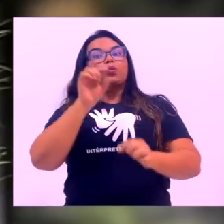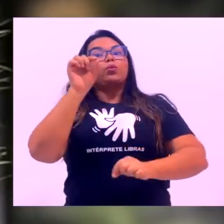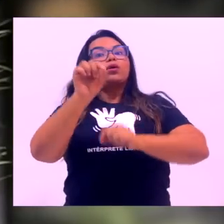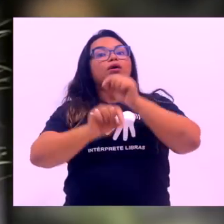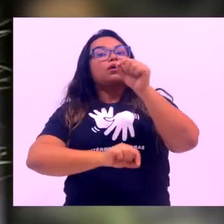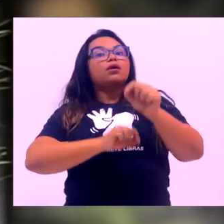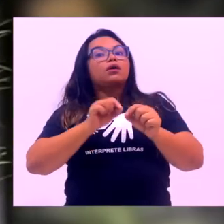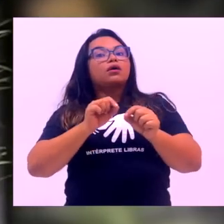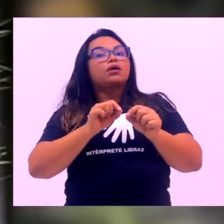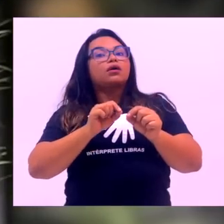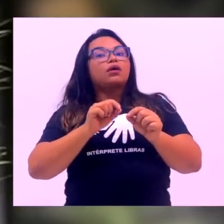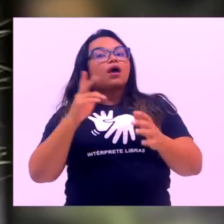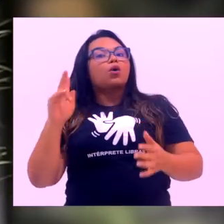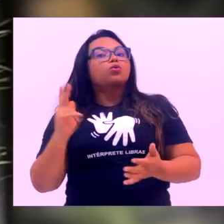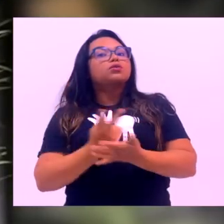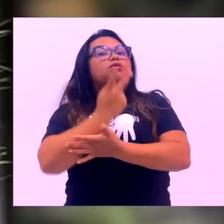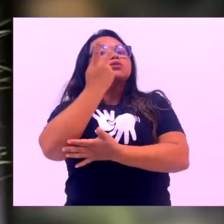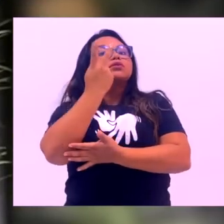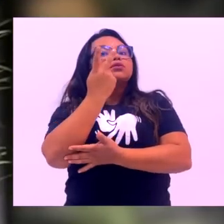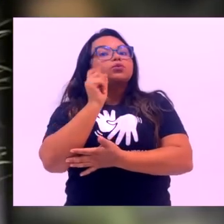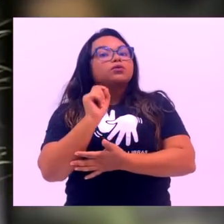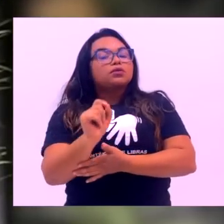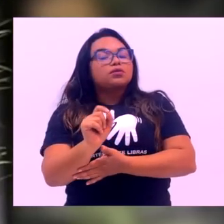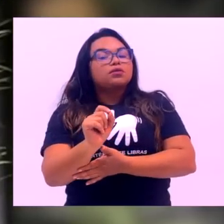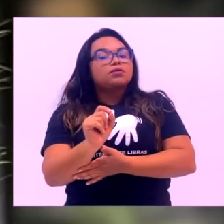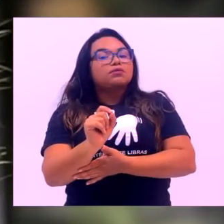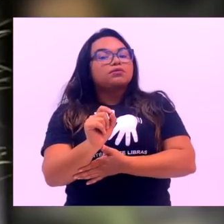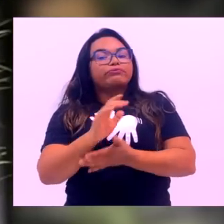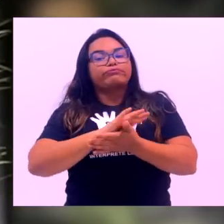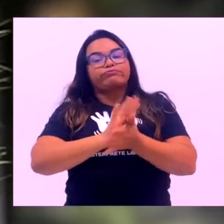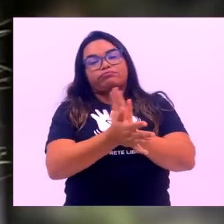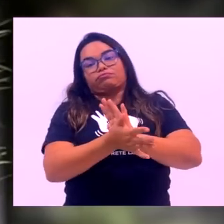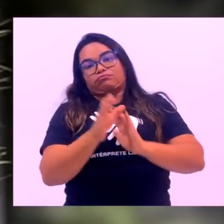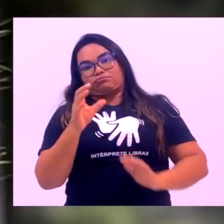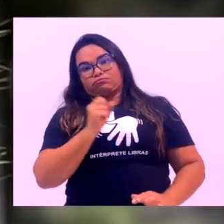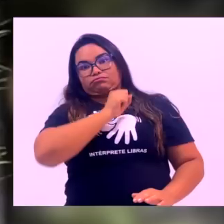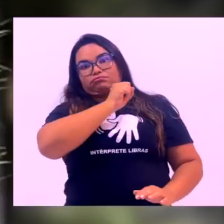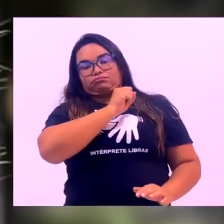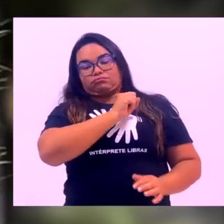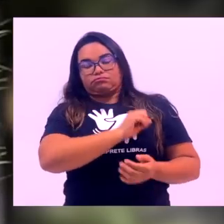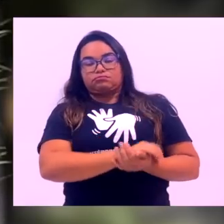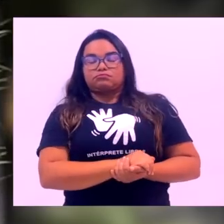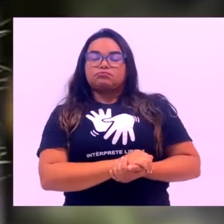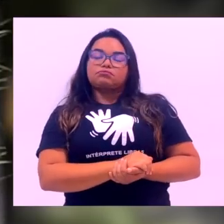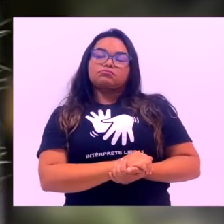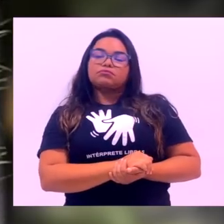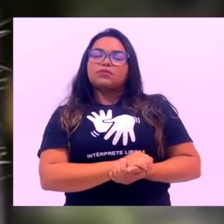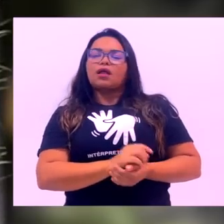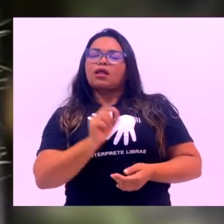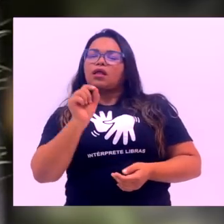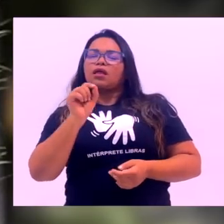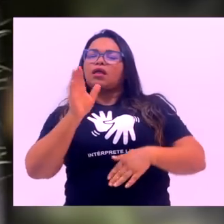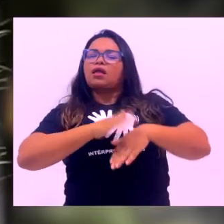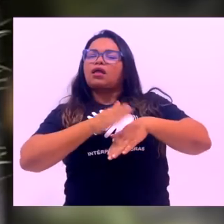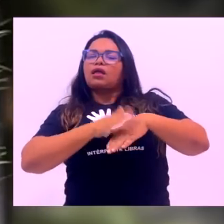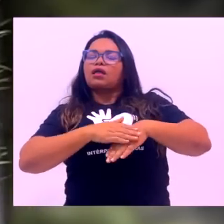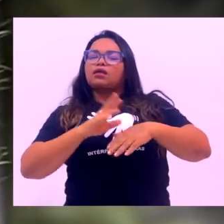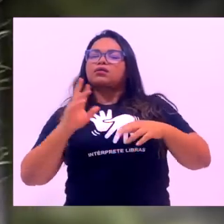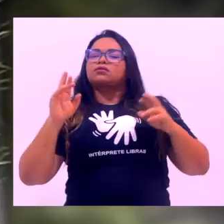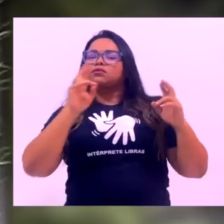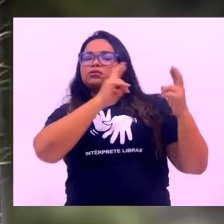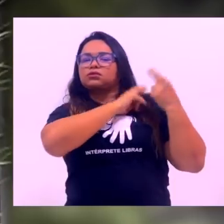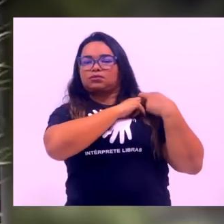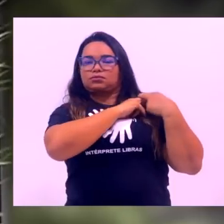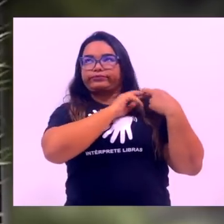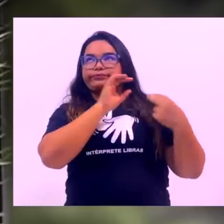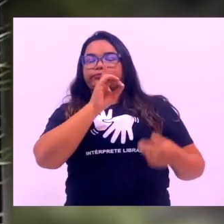objetivo, o que a Bíblia diz que vai acontecer então? Destruição repentina. E de quem virá